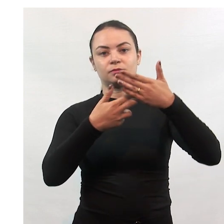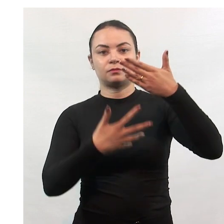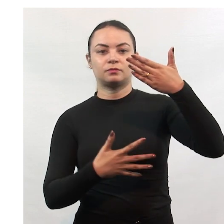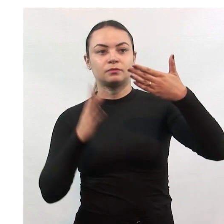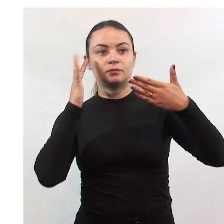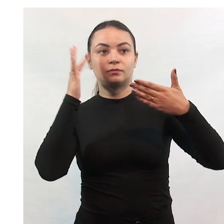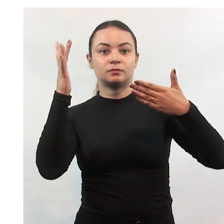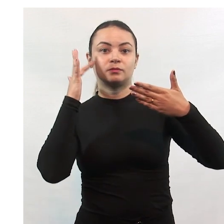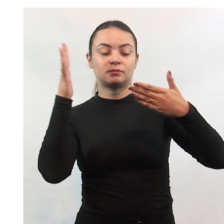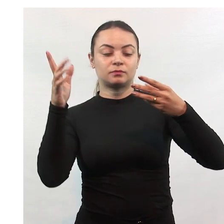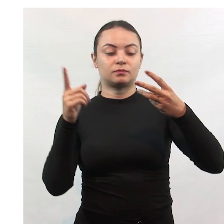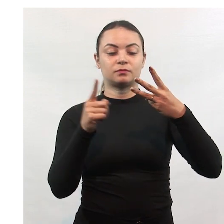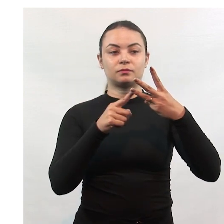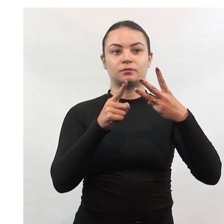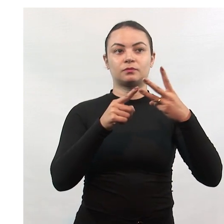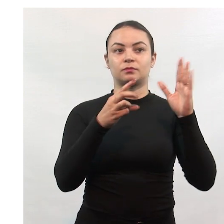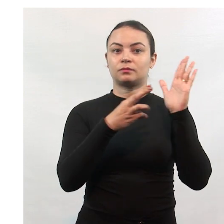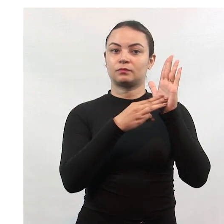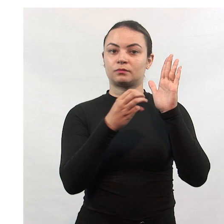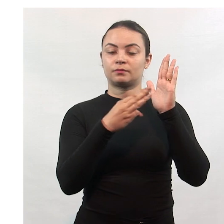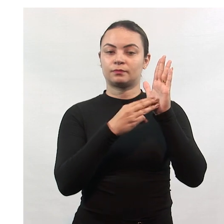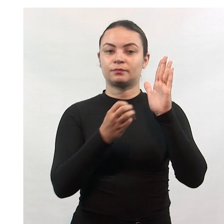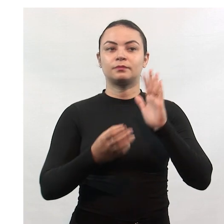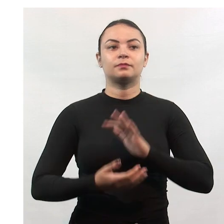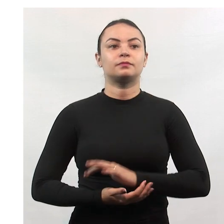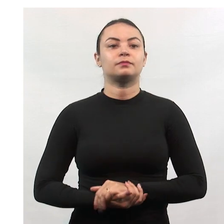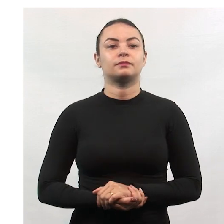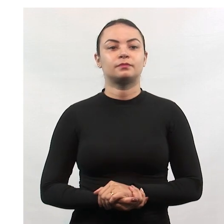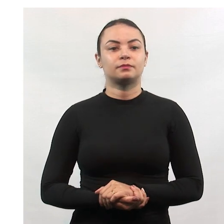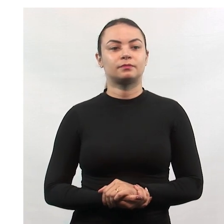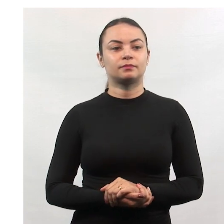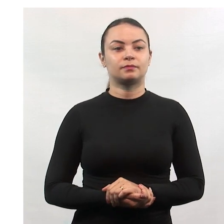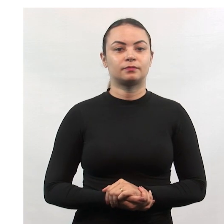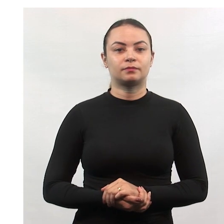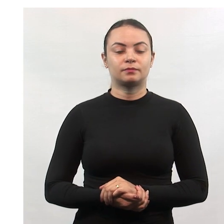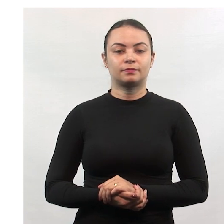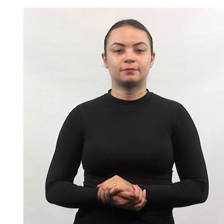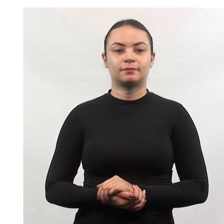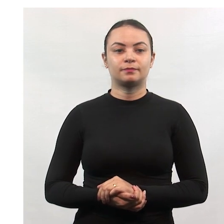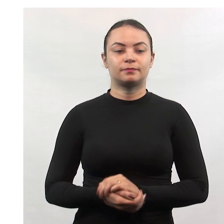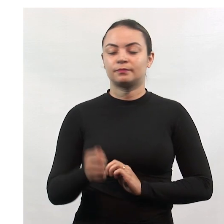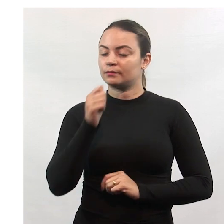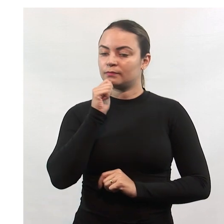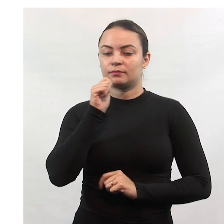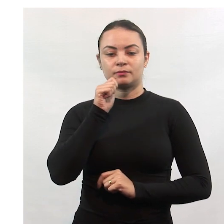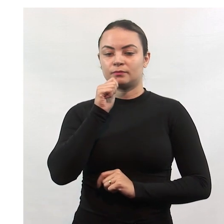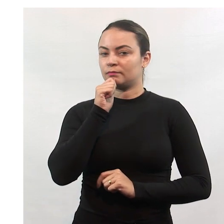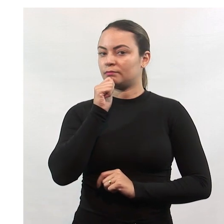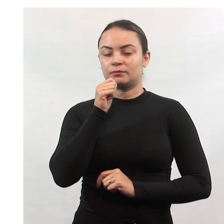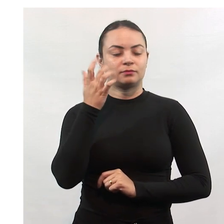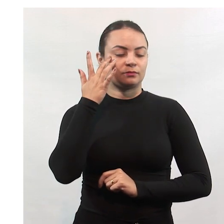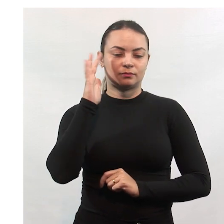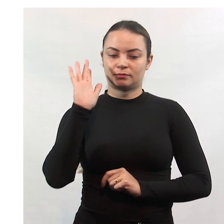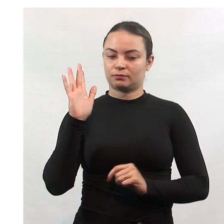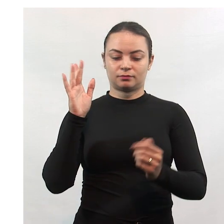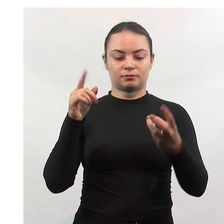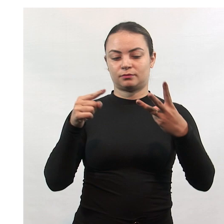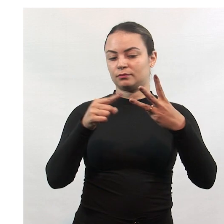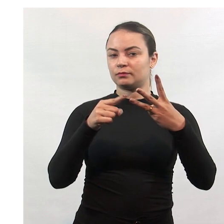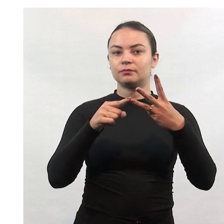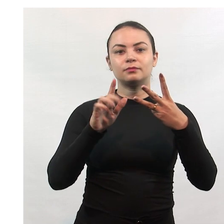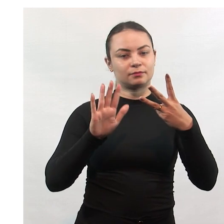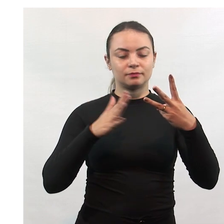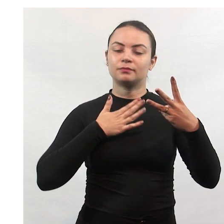o elemento método, né? A disciplina de metodologia, mas a gente ainda não chegou lá, no método. Então, dentro da introdução, o